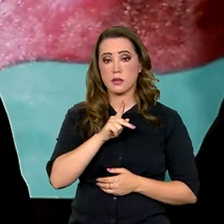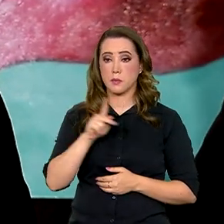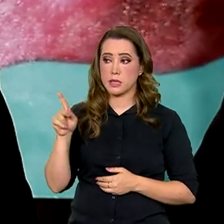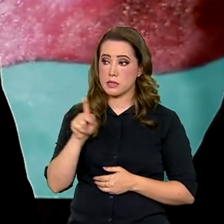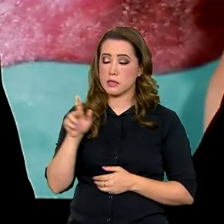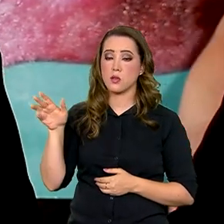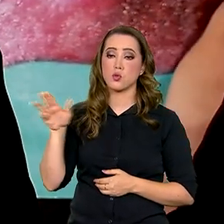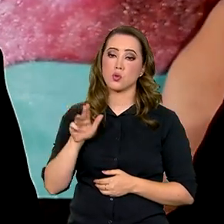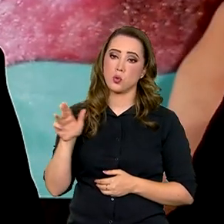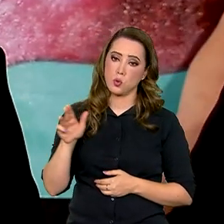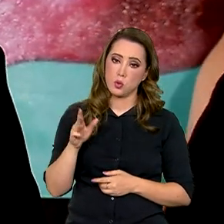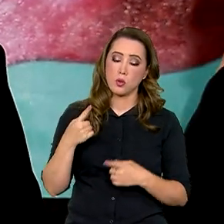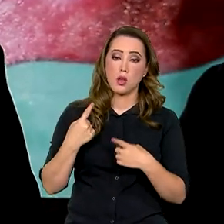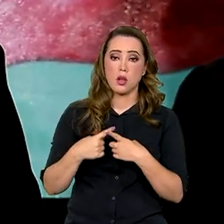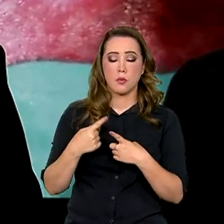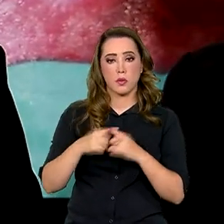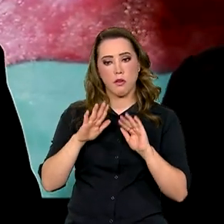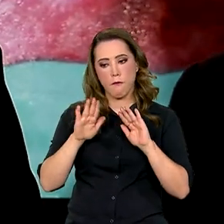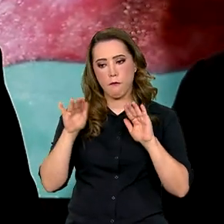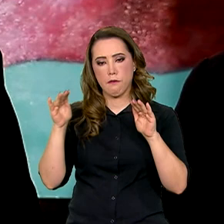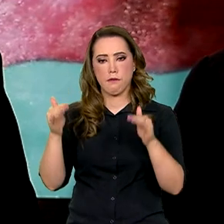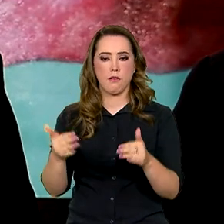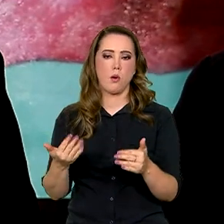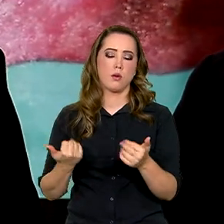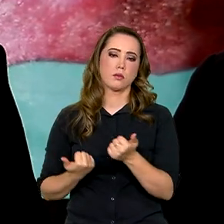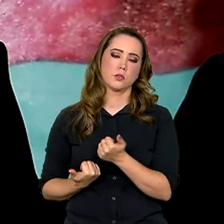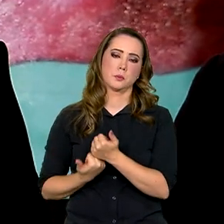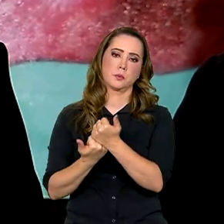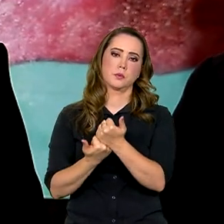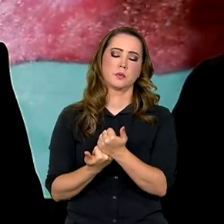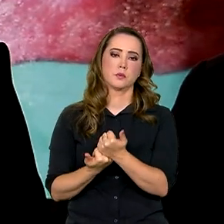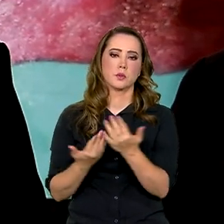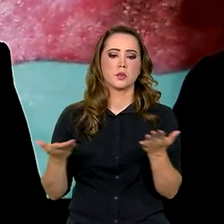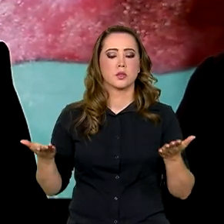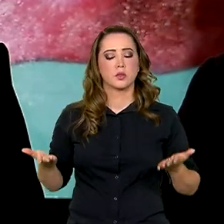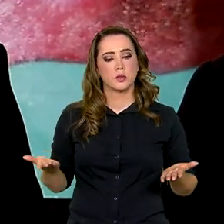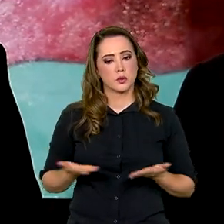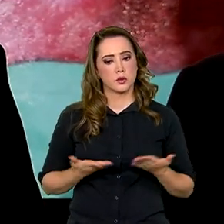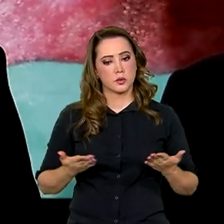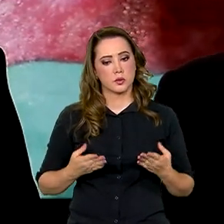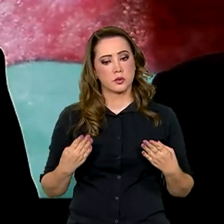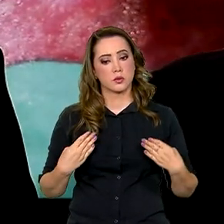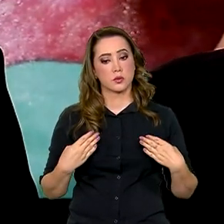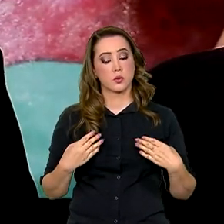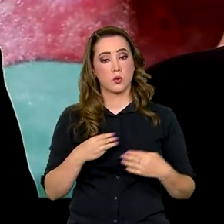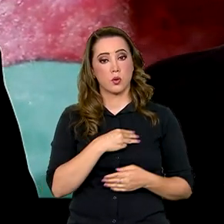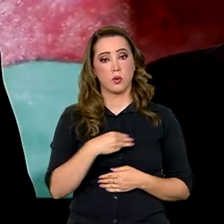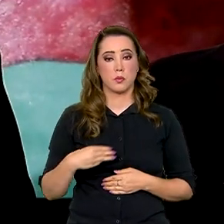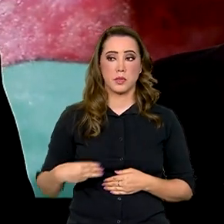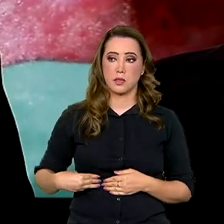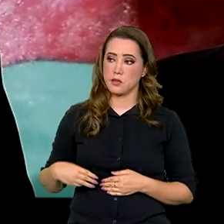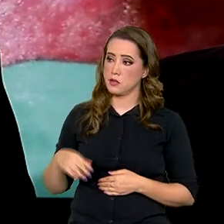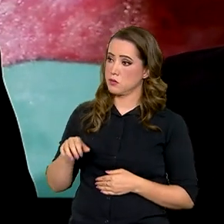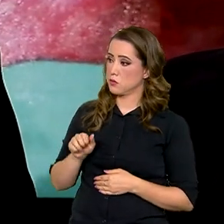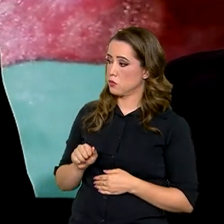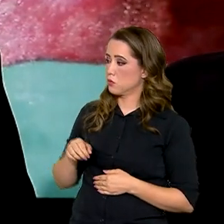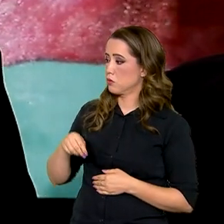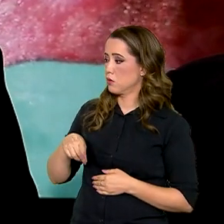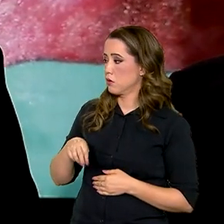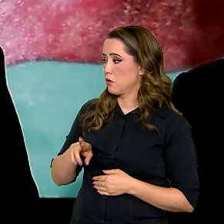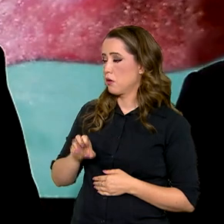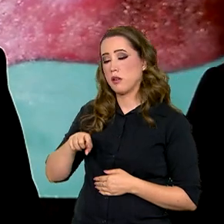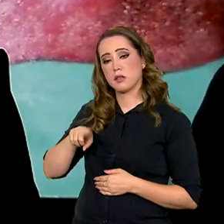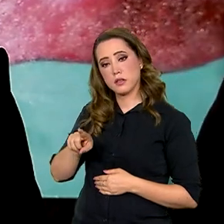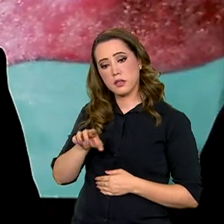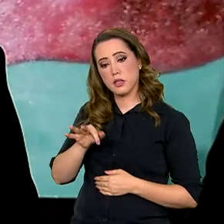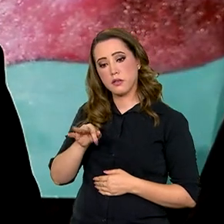presidente Lula pela essa atenção pelo esse gesto que está tendo hoje com o ministro André fofoca e pode ter certeza com